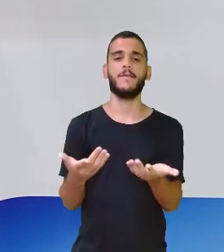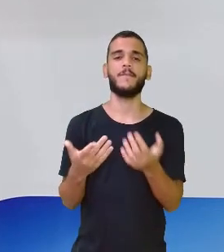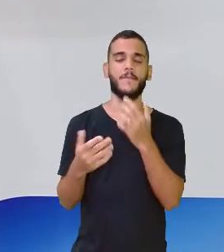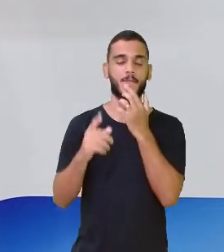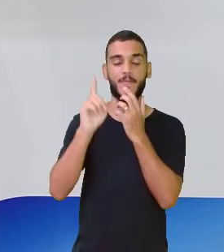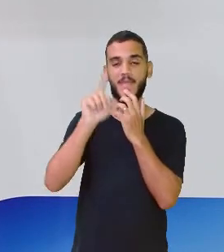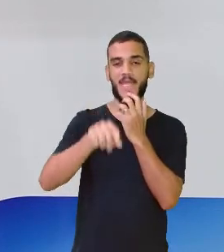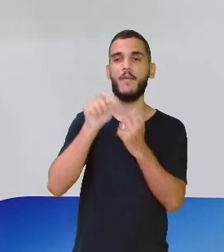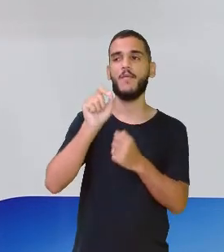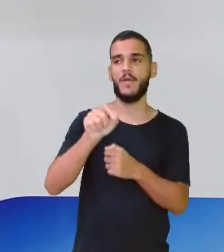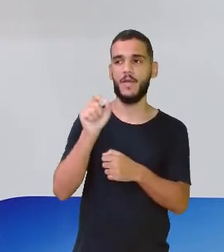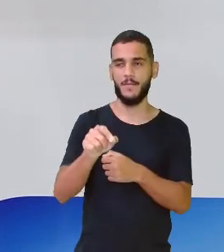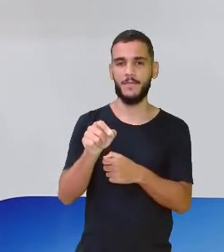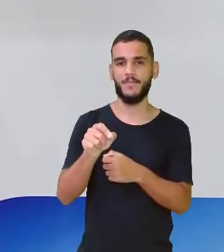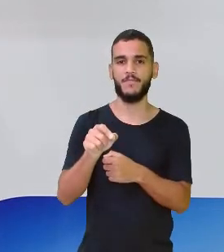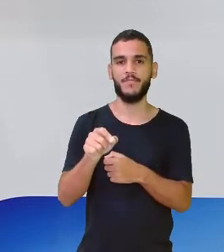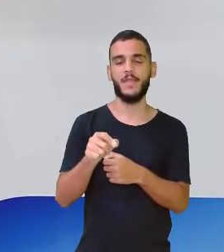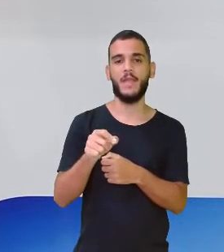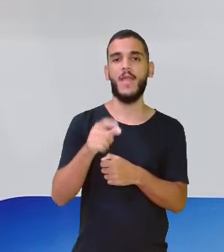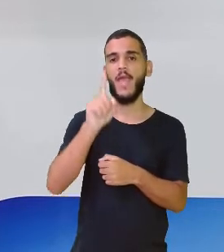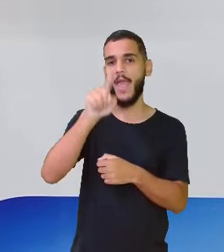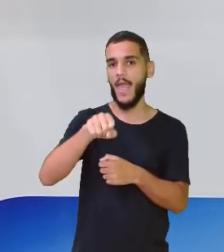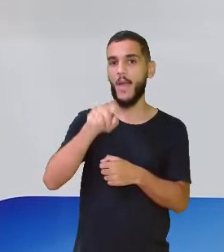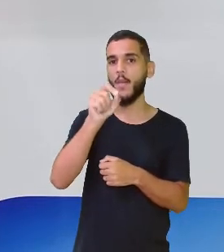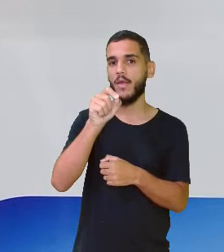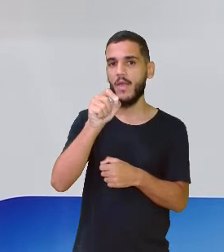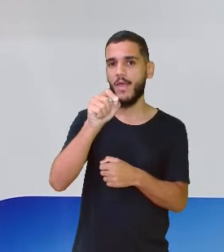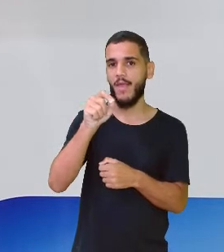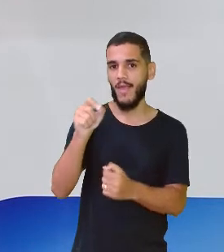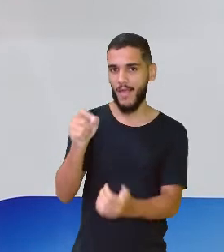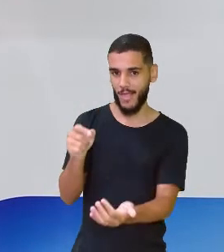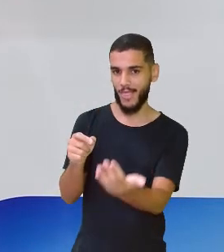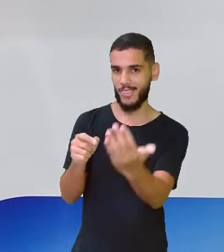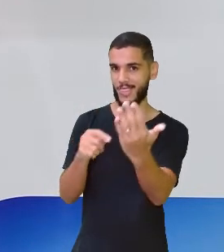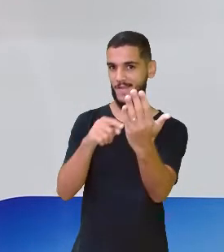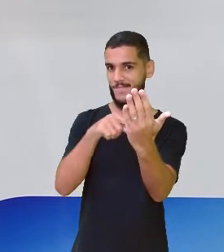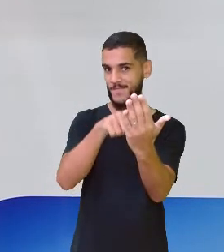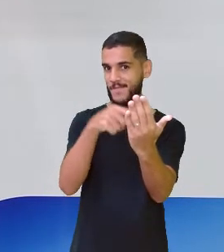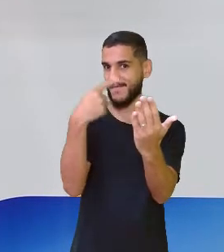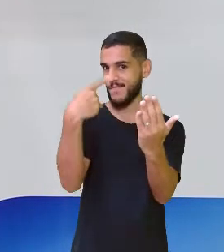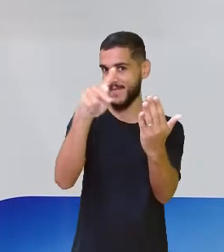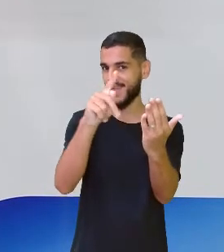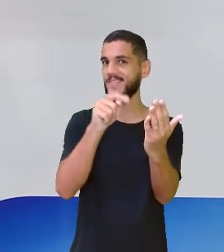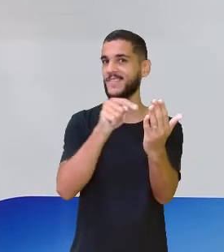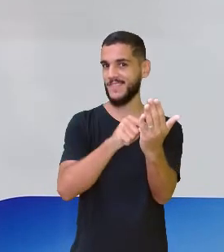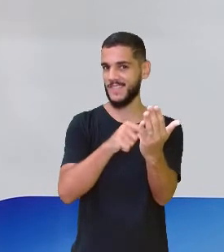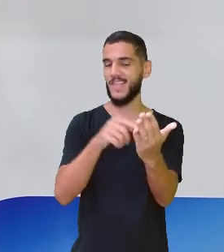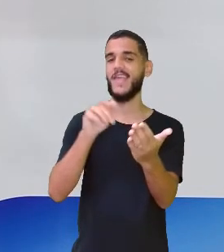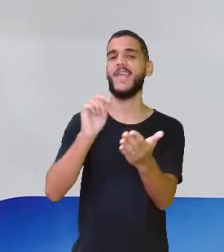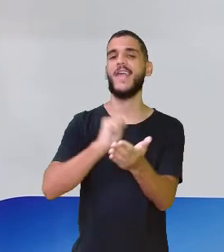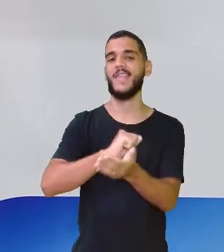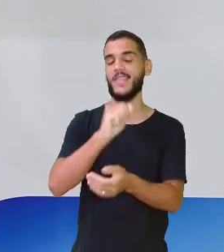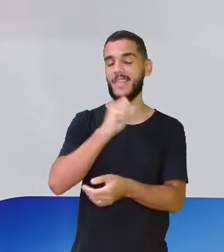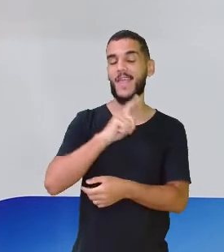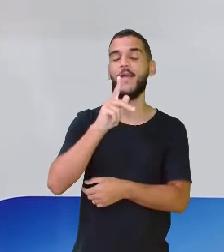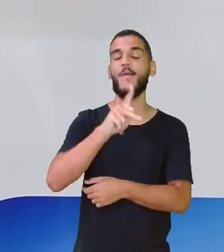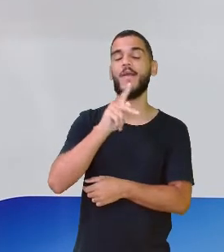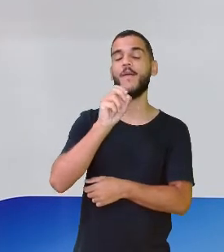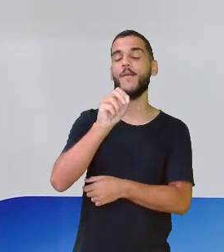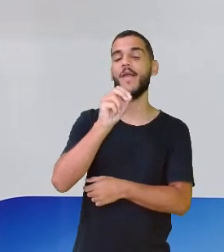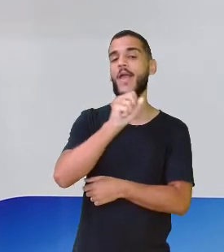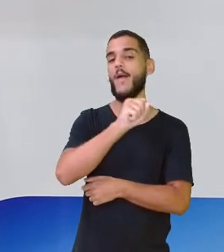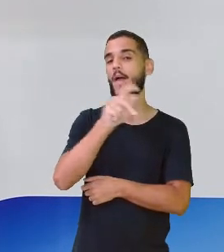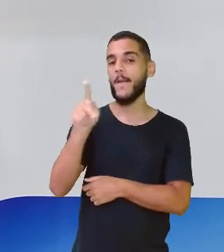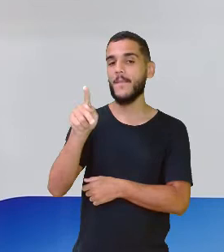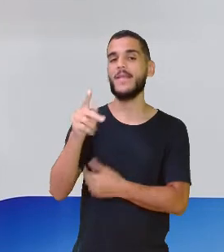forma, né, ela fica na mão de vocês. É o nosso aplicativo do Educa Recife. E aí, ó, tá vendo? A equipe é providência.